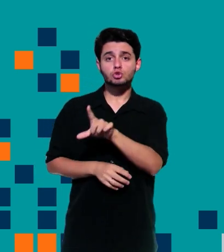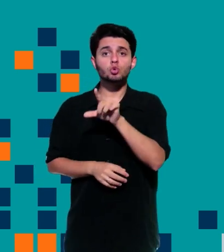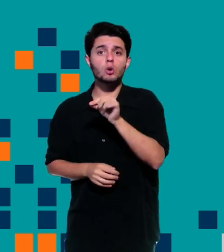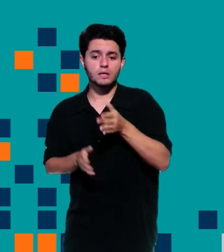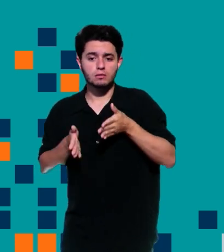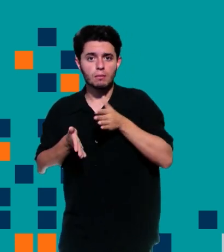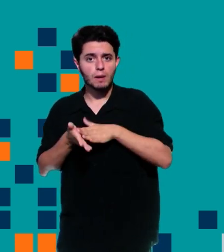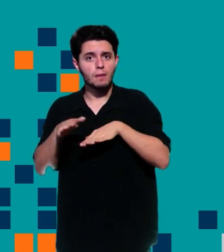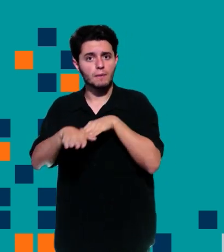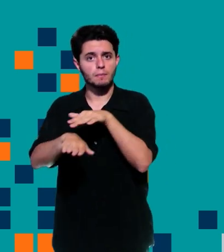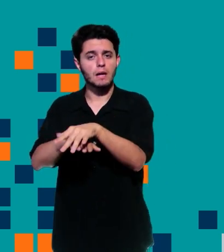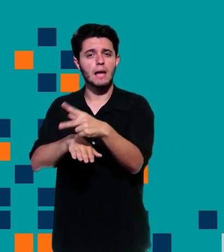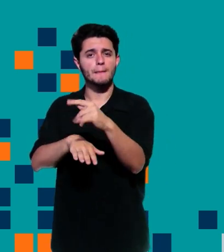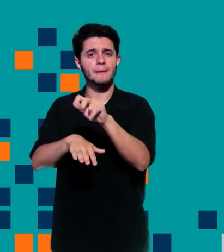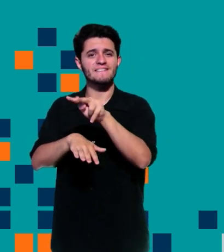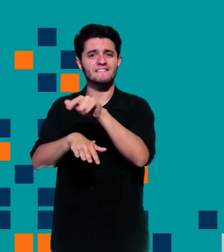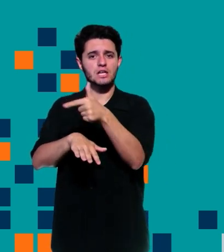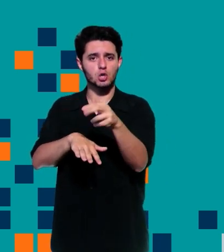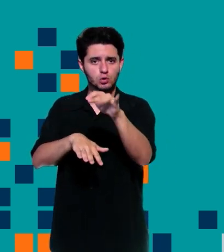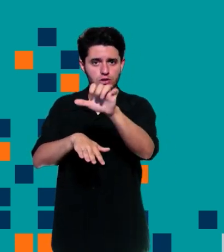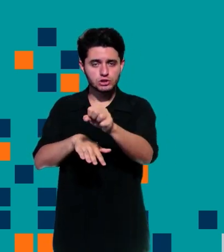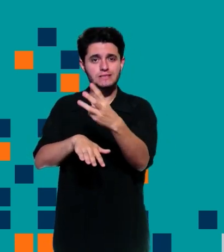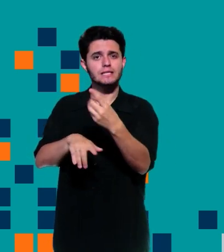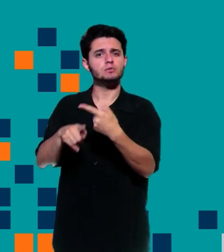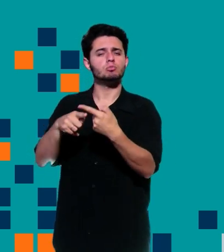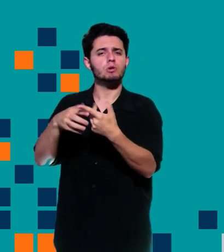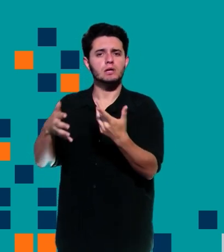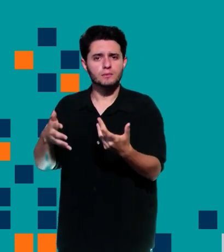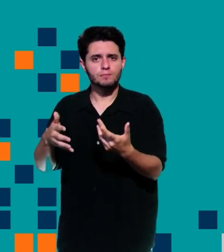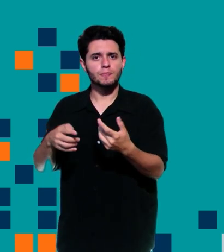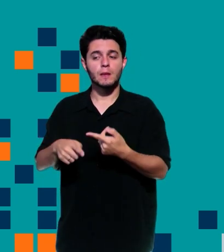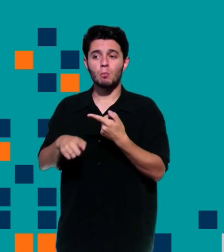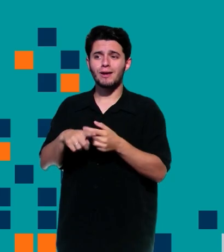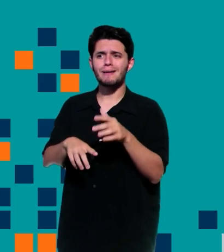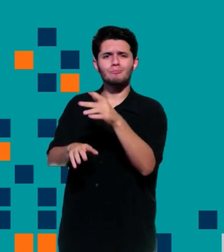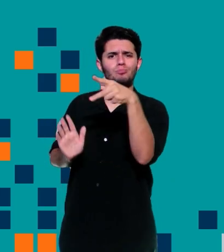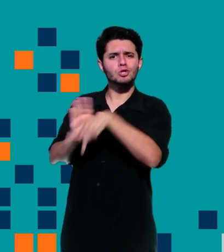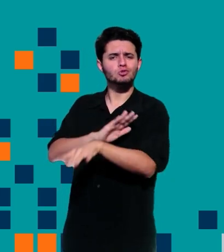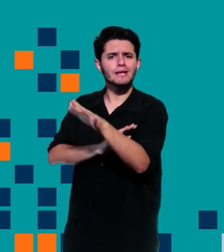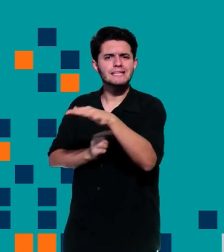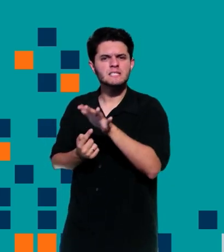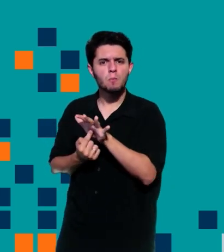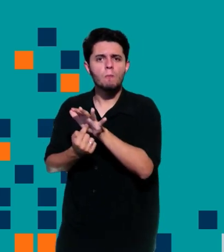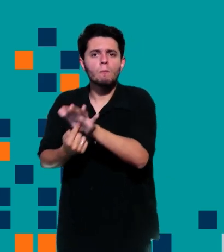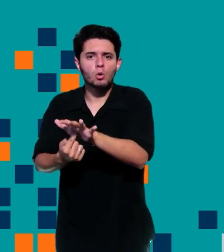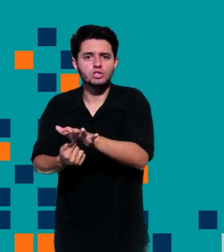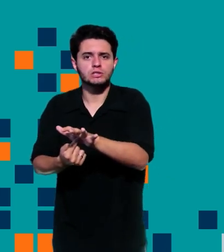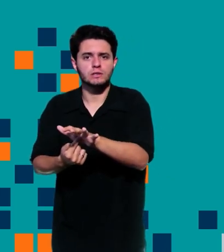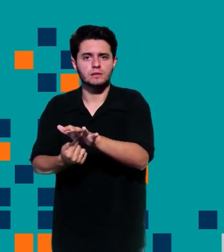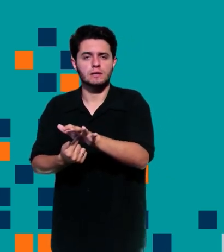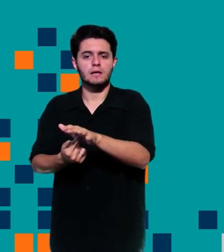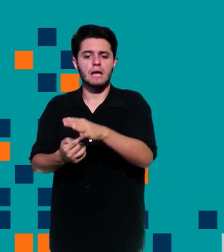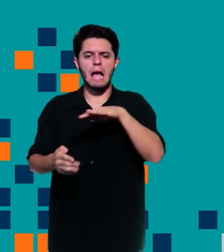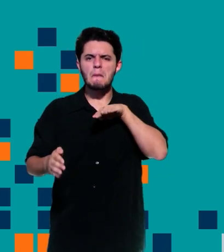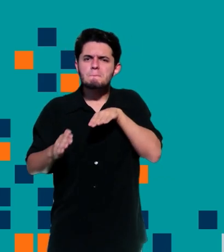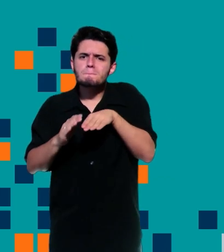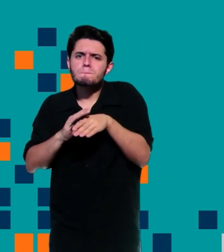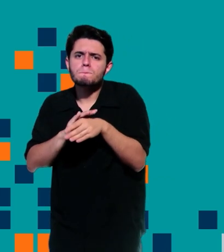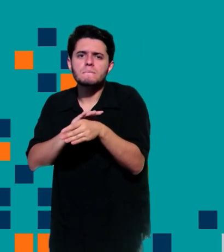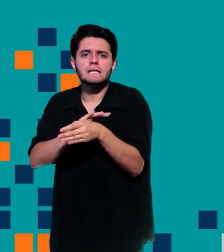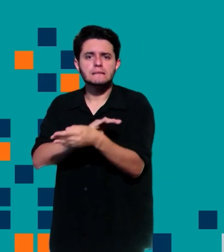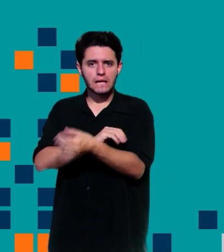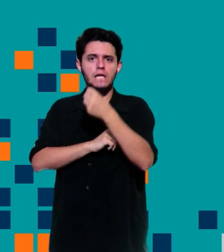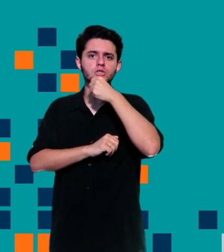a inventividade e capacidade do Sérgio, né, no momento, né, de uma escola carioca, do concreto, etc.